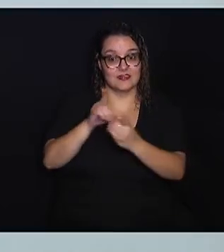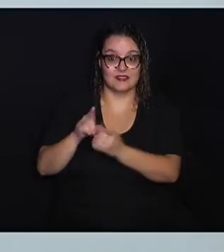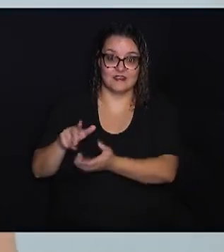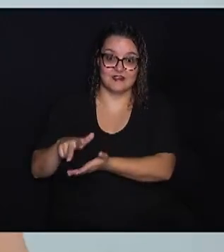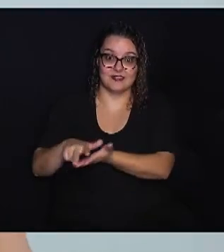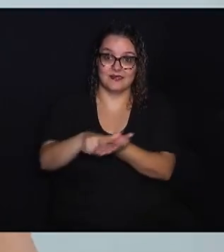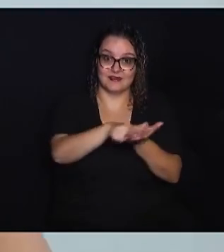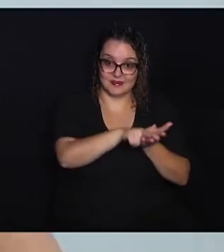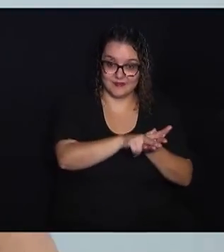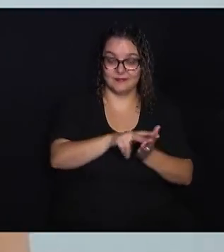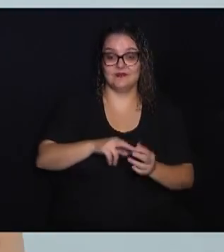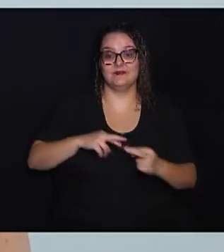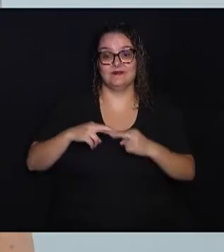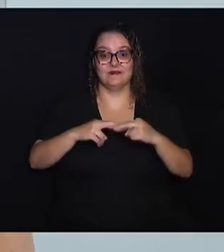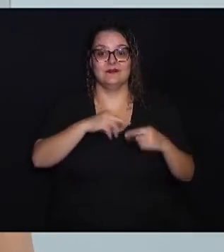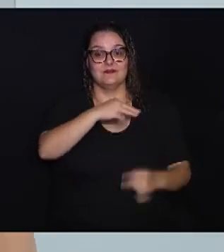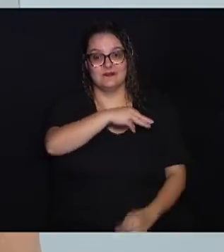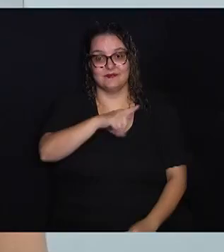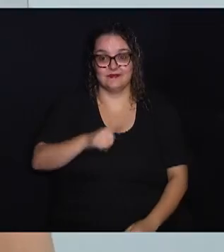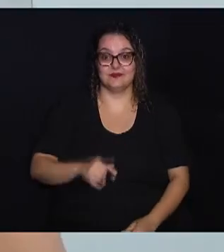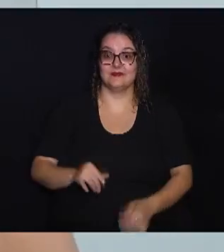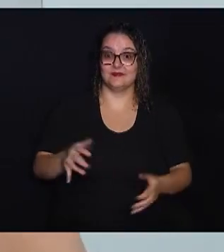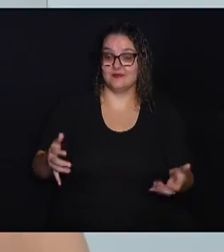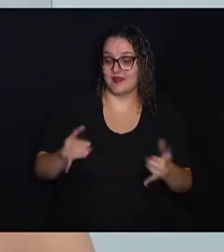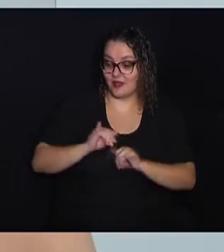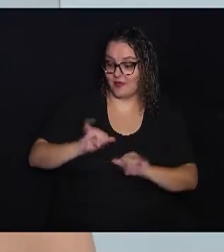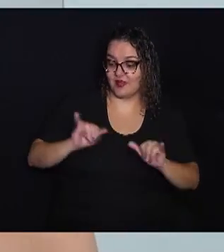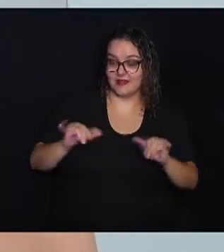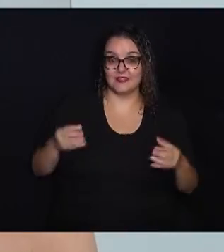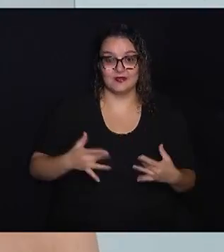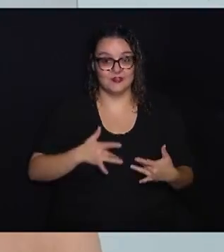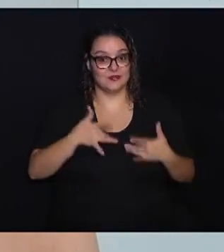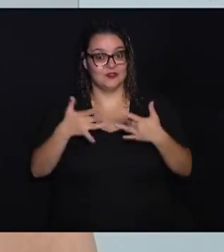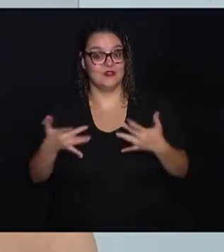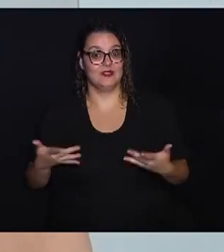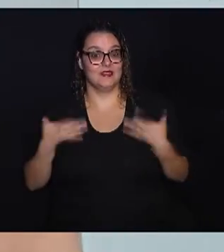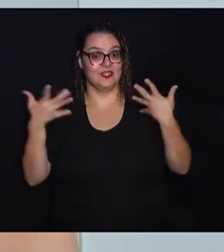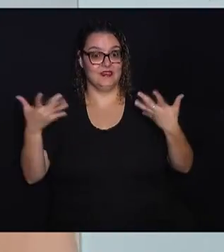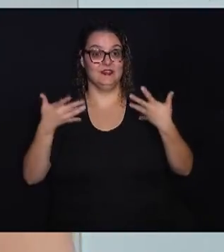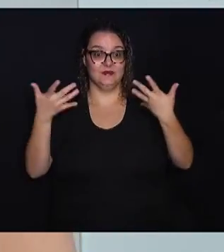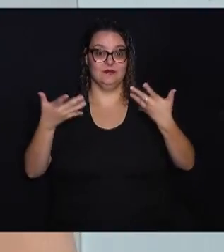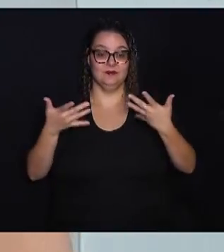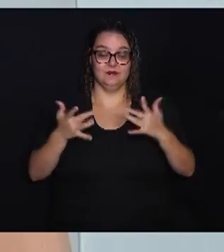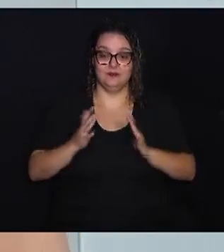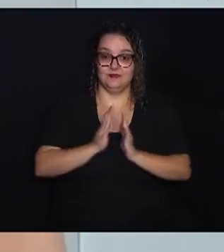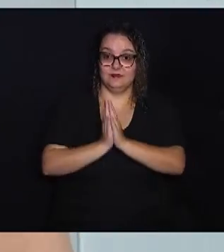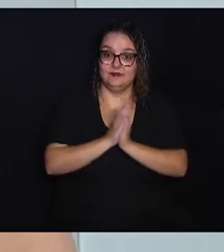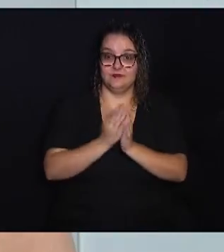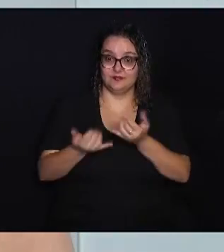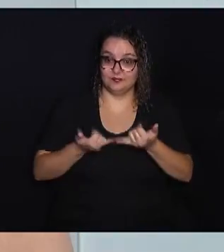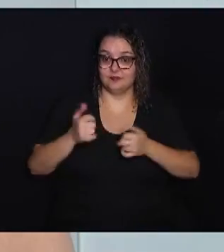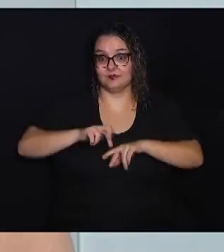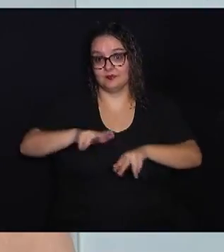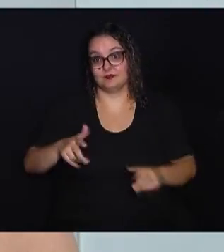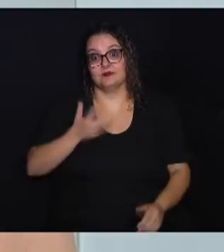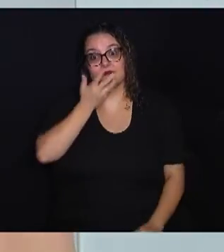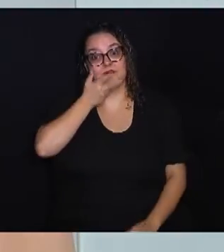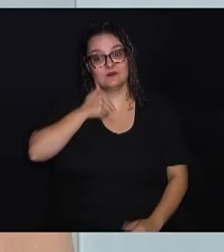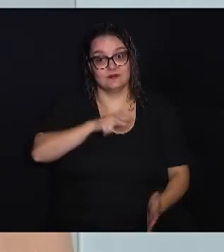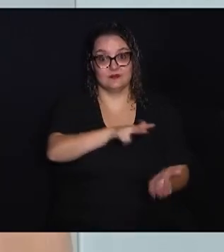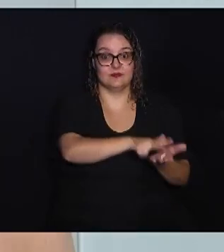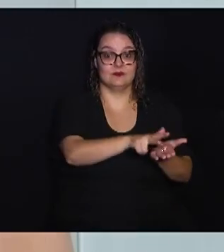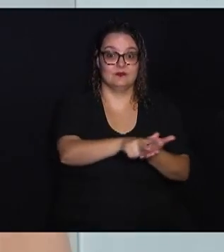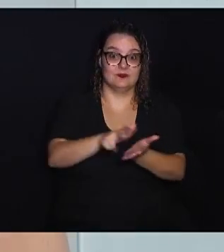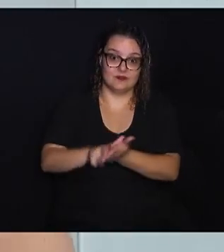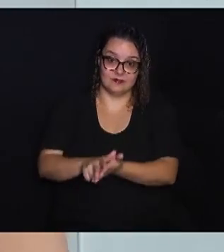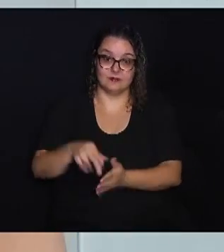É a campanha Doe Alegria, uma campanha de arrecadação de brinquedos para as crianças que estão internadas ou